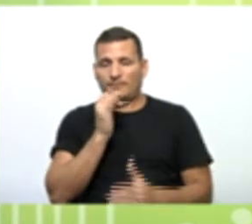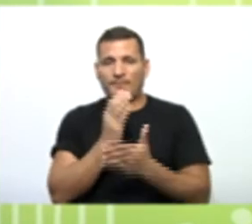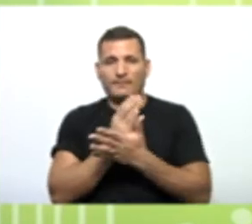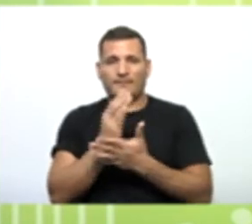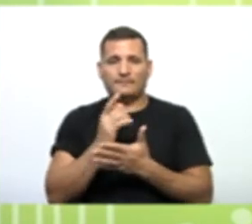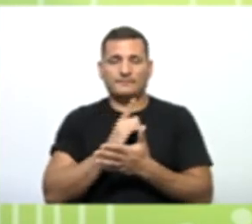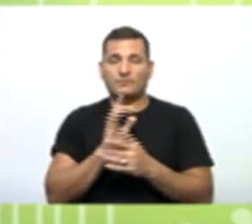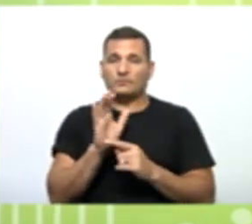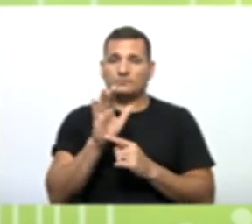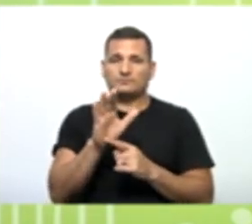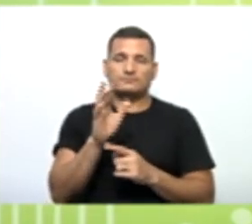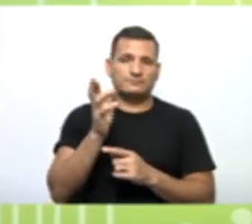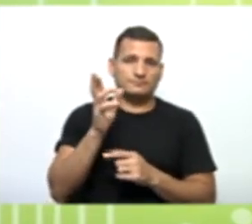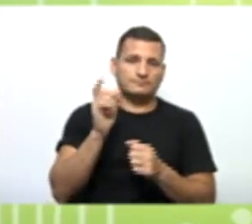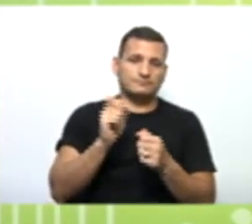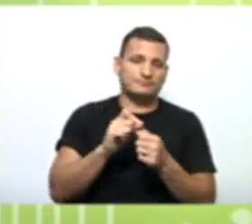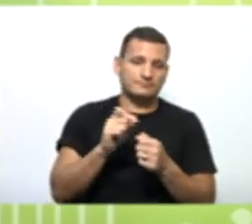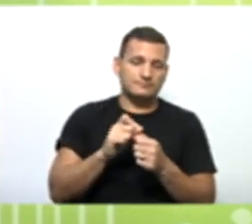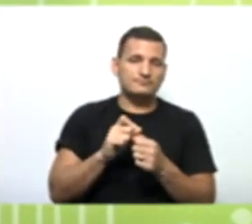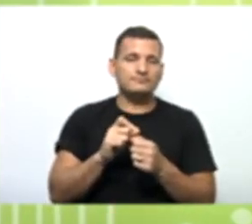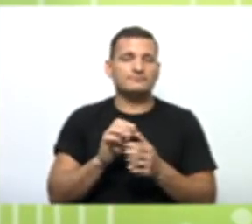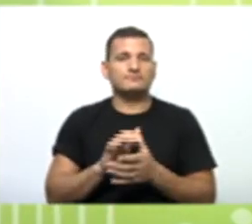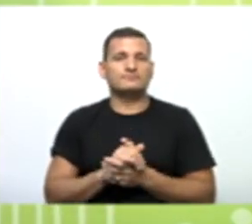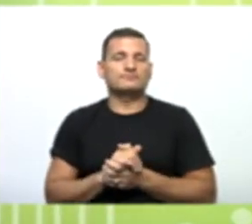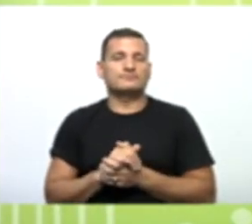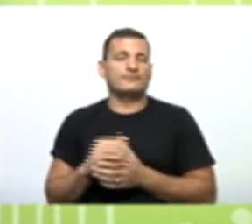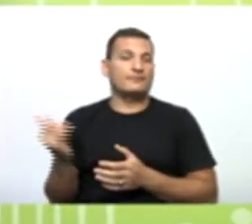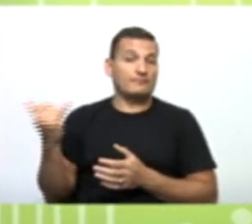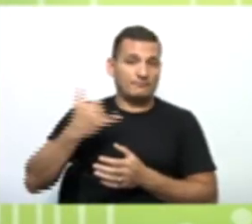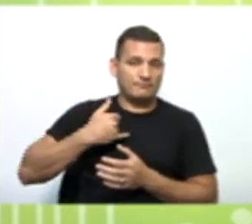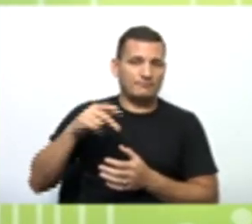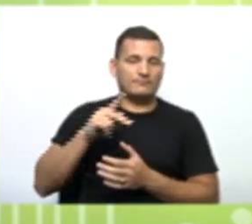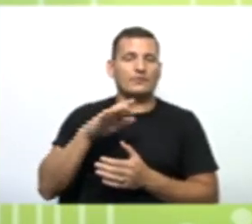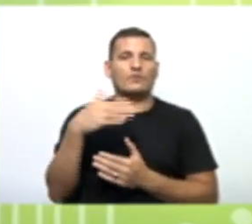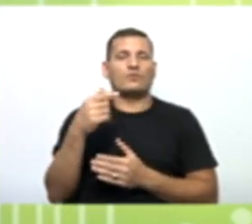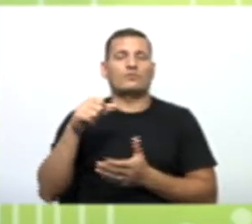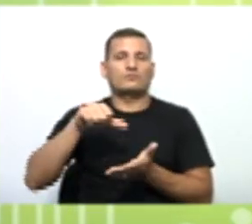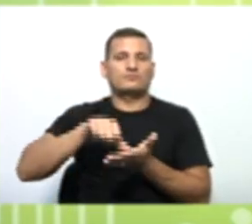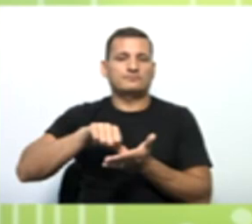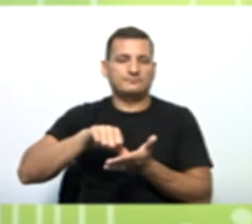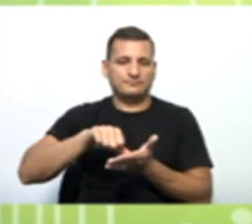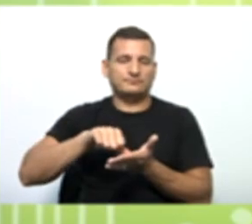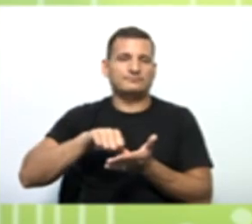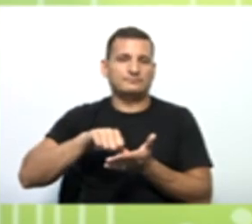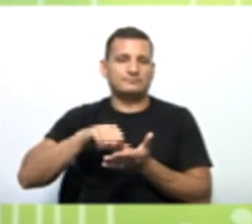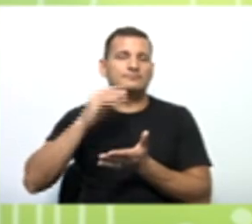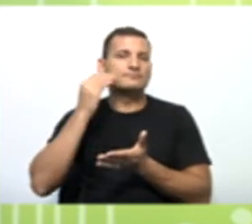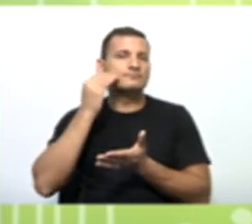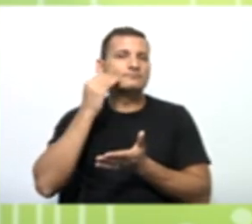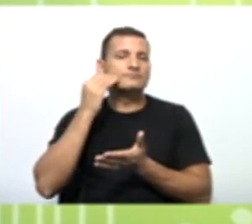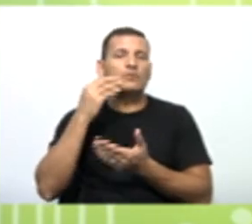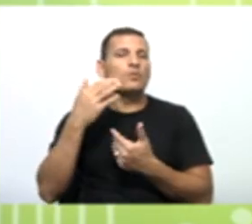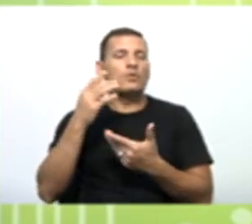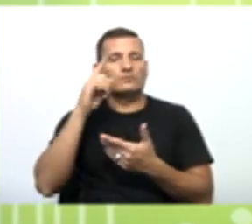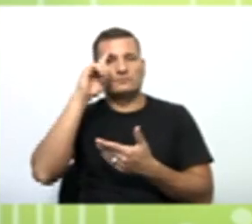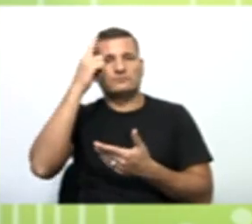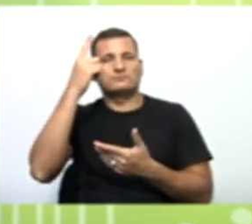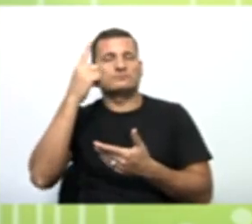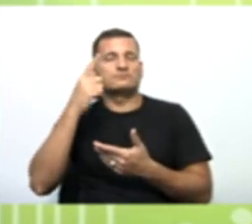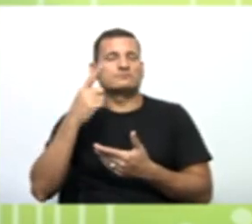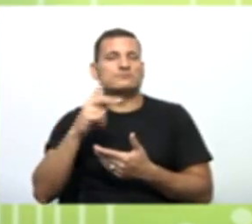quem fez. O Silmar vai me falar aí qual foi o polo e a gente vai tentar desvendar qual foi a ideia principal,